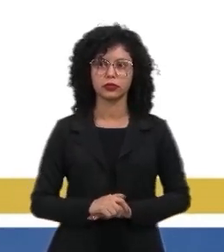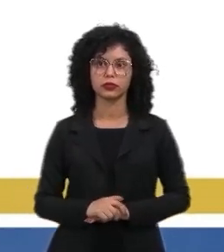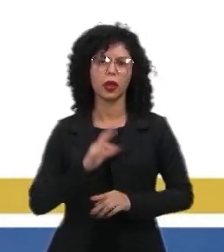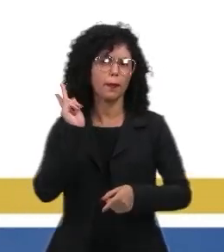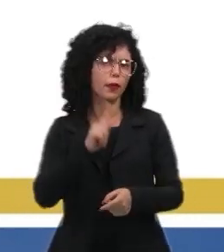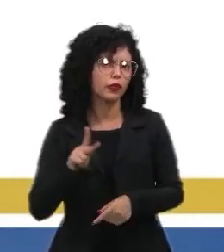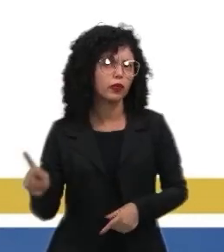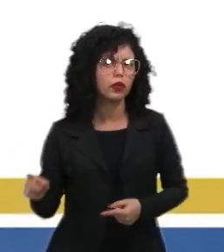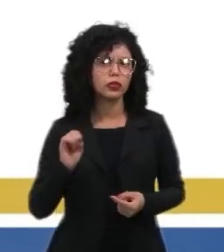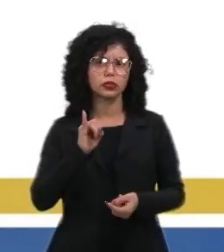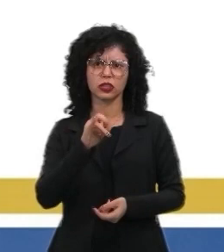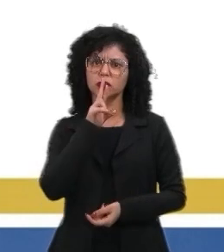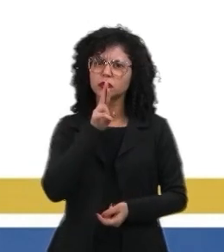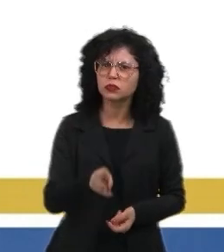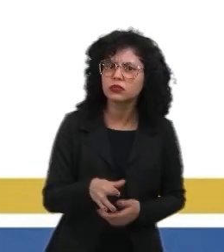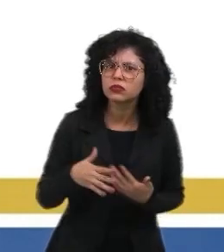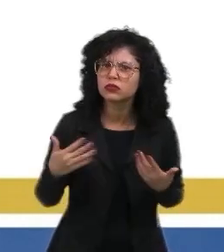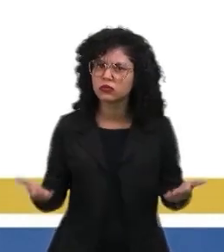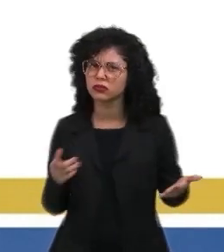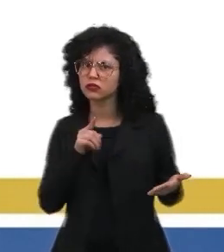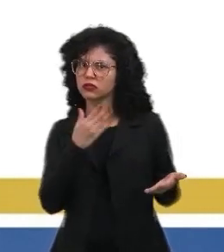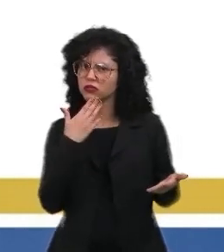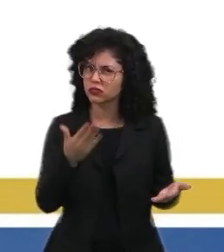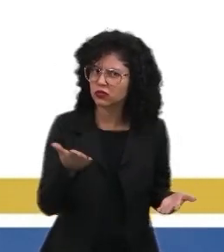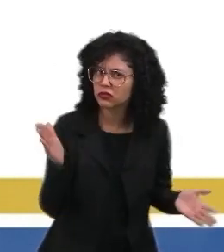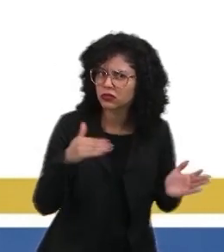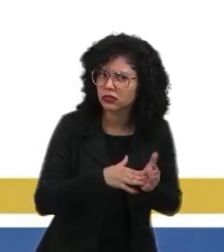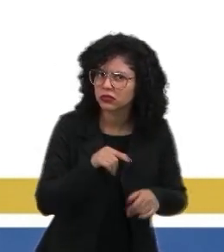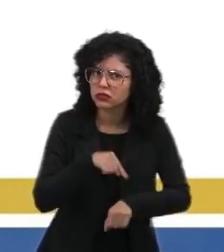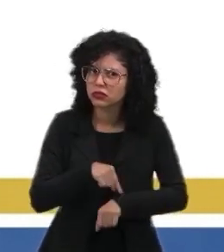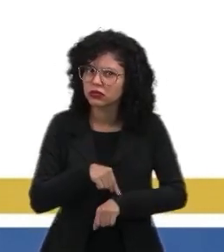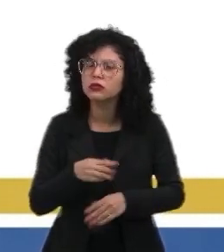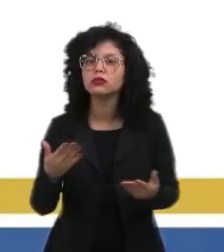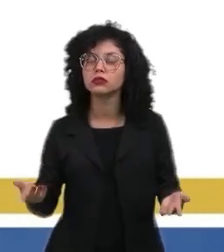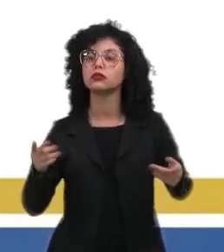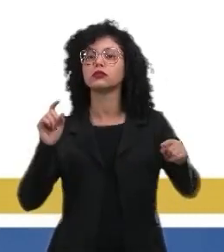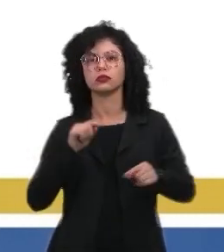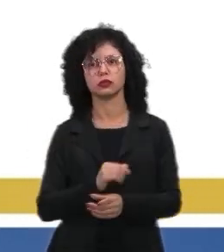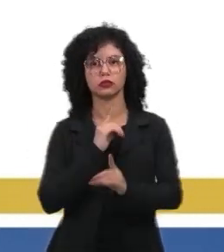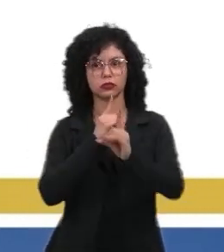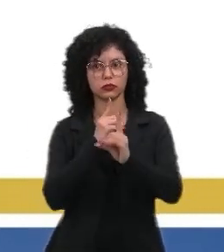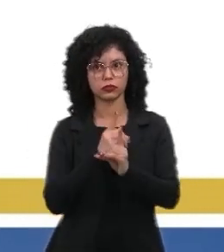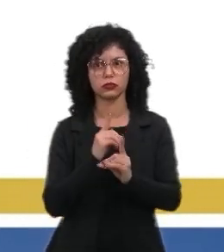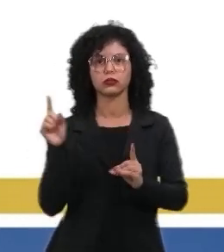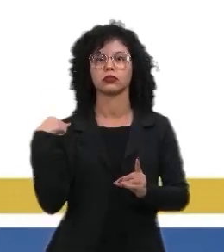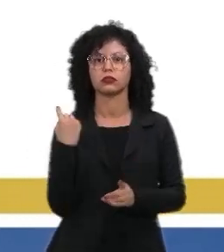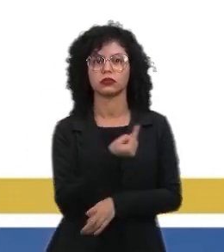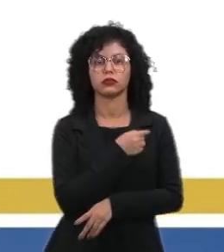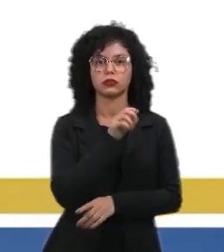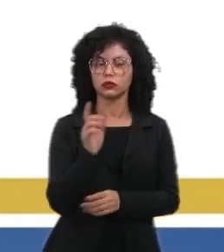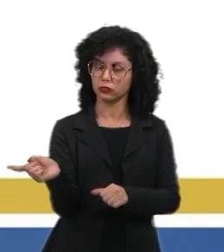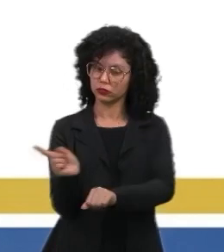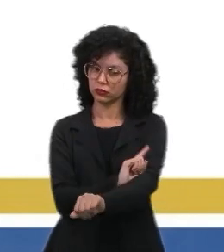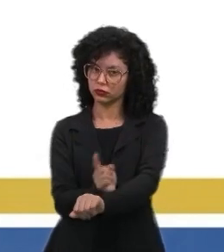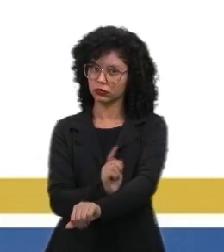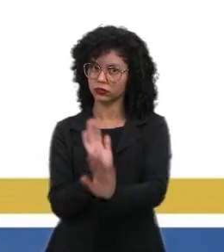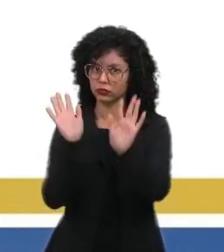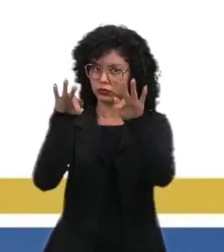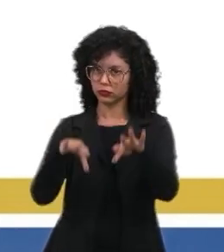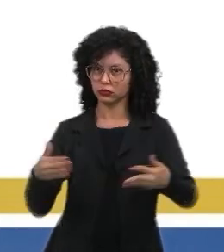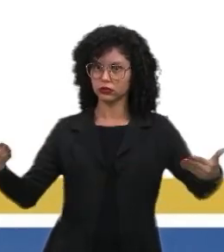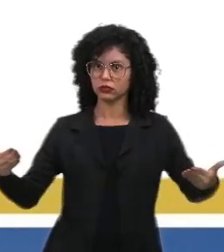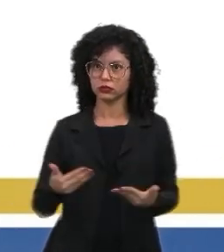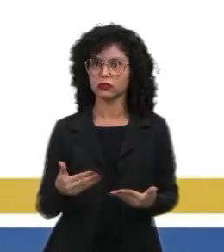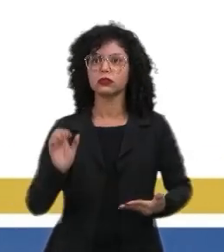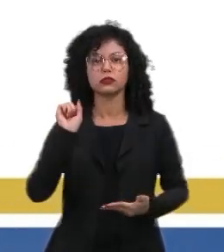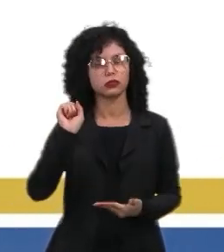Mas, professor, isso é a resposta? É isso que queremos até o momento? Não. Achamos aqui a nossa velocidade final.